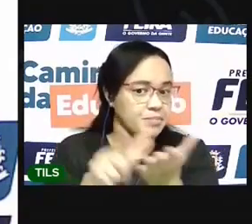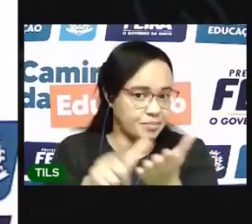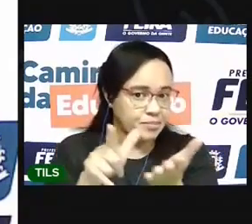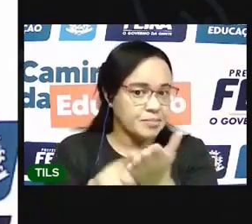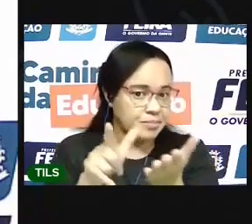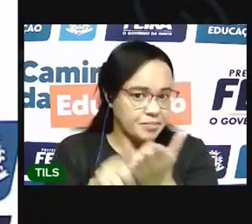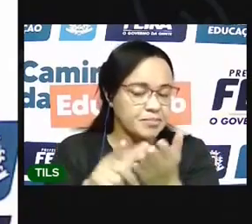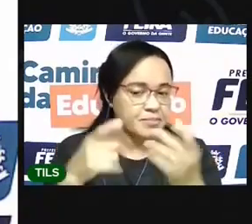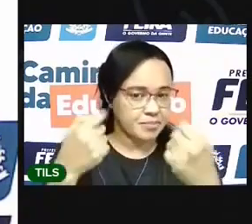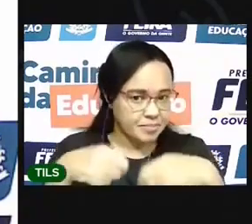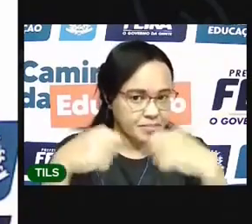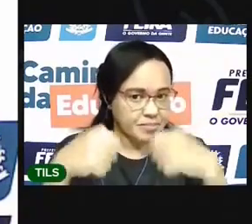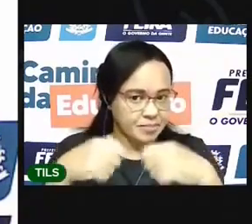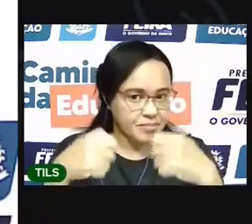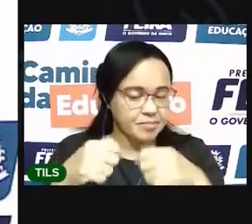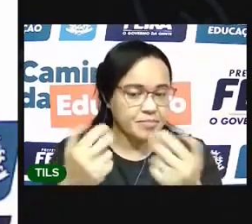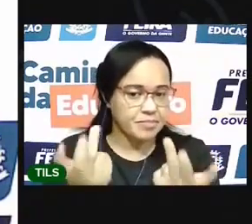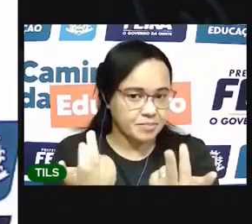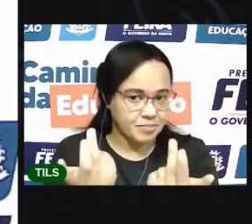Ó